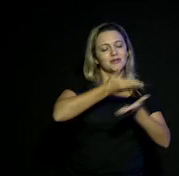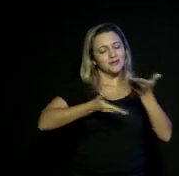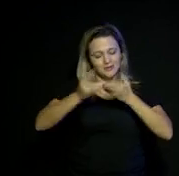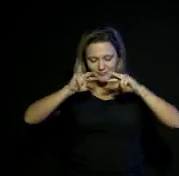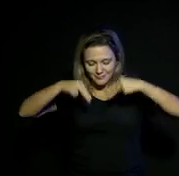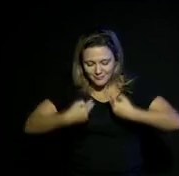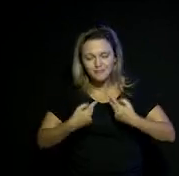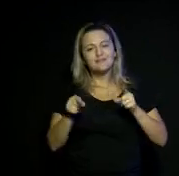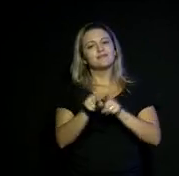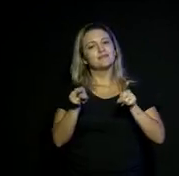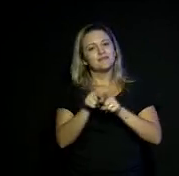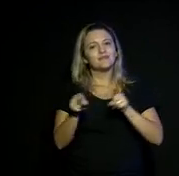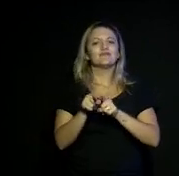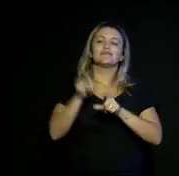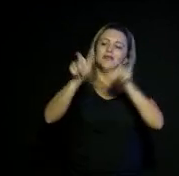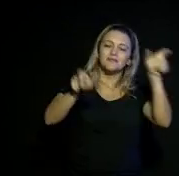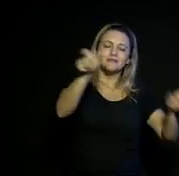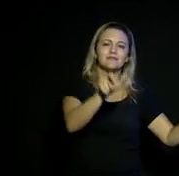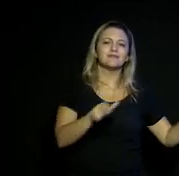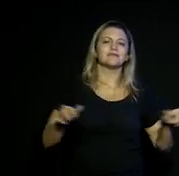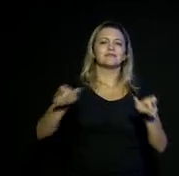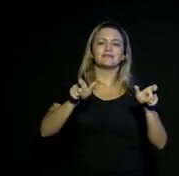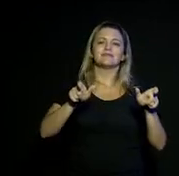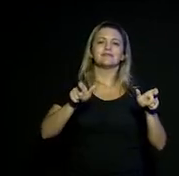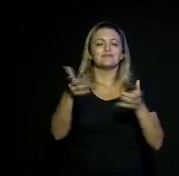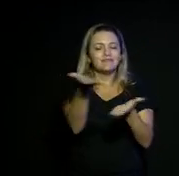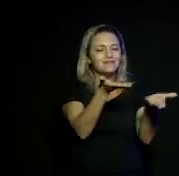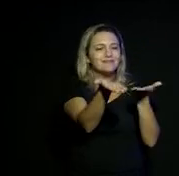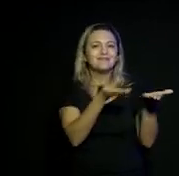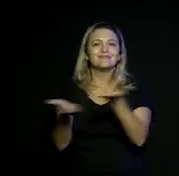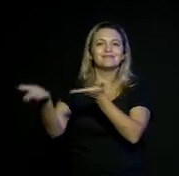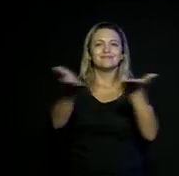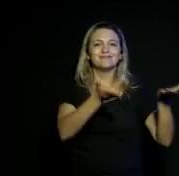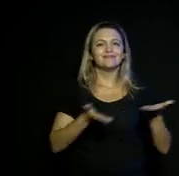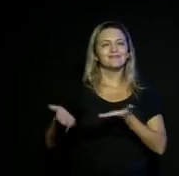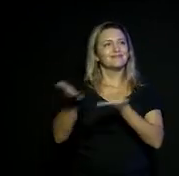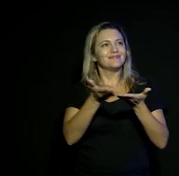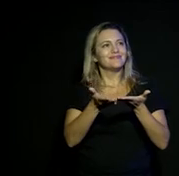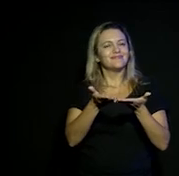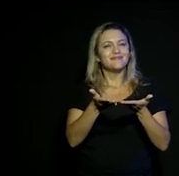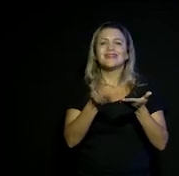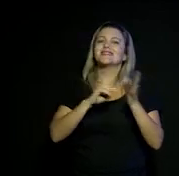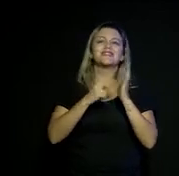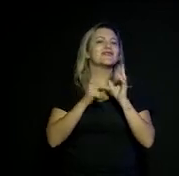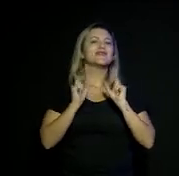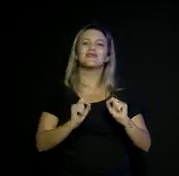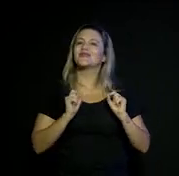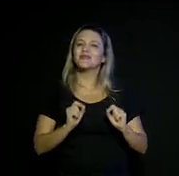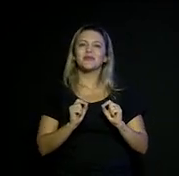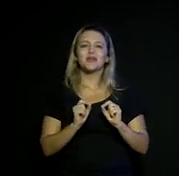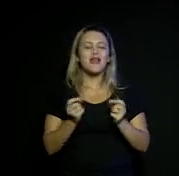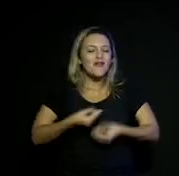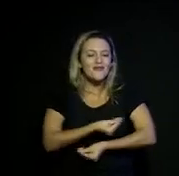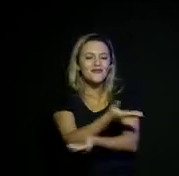possa alcançar. Fazer diferença, ser fator de soma. De tal maneira que quando eu deixo o mundo um pouquinho melhor do que era,